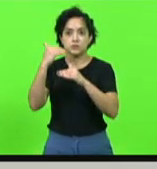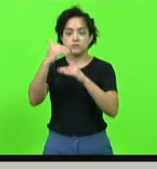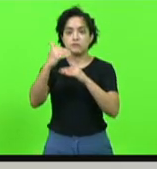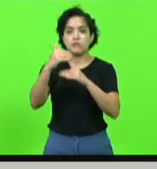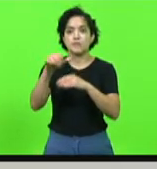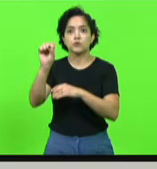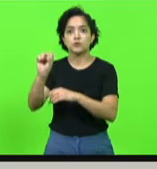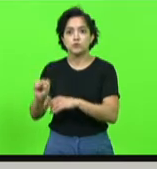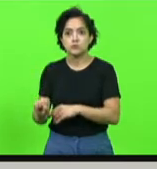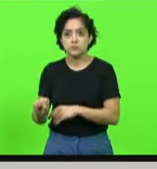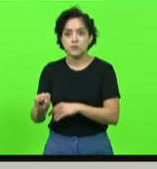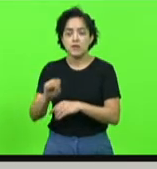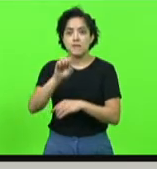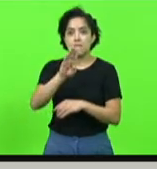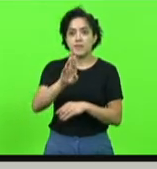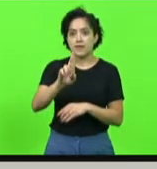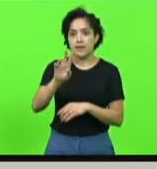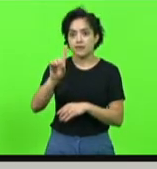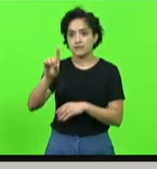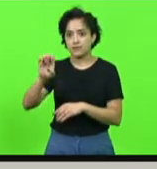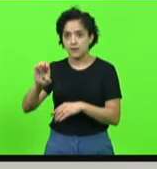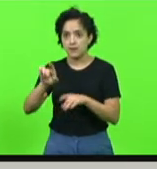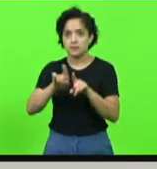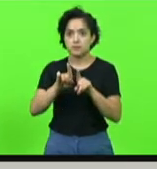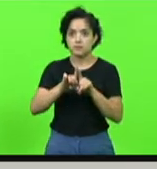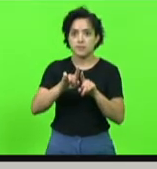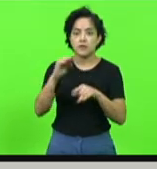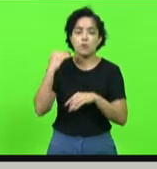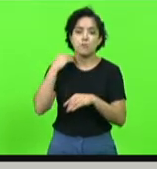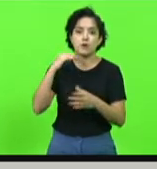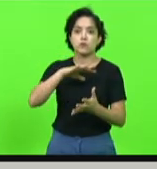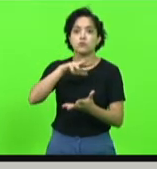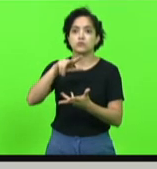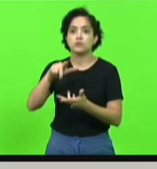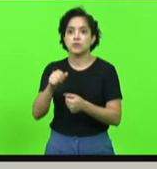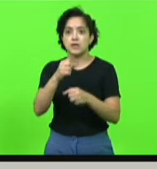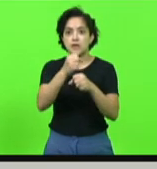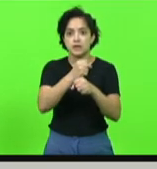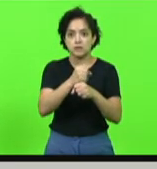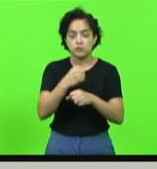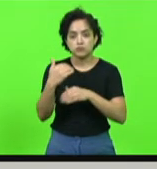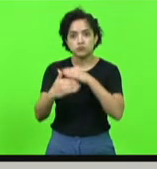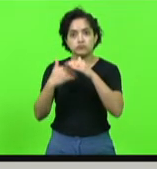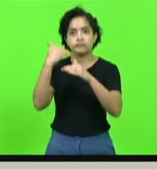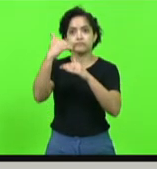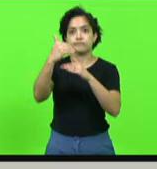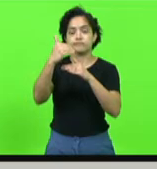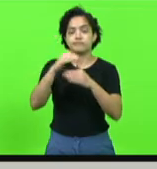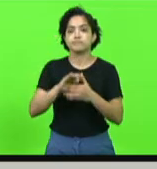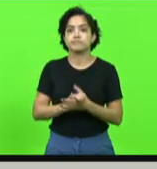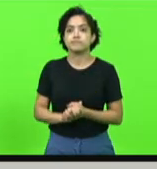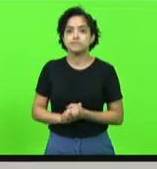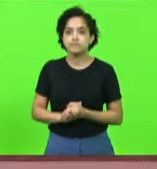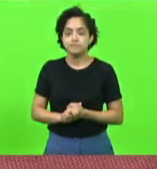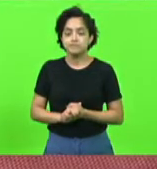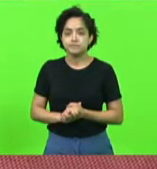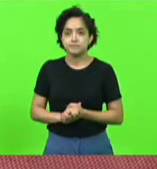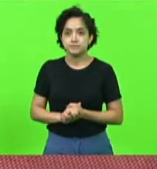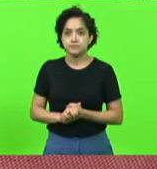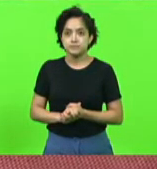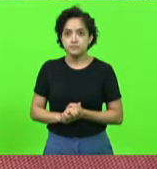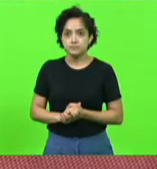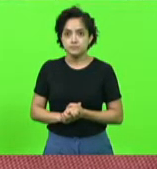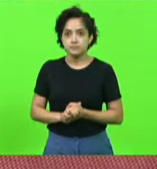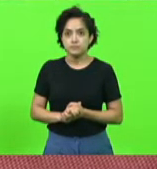Sul, BRDE, e o Banco Internacional para Reconstrução e Desenvolvimento, BIRD, e estabelece outras providências,